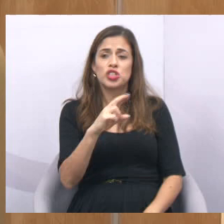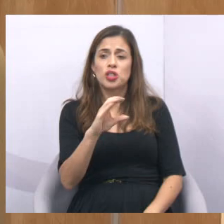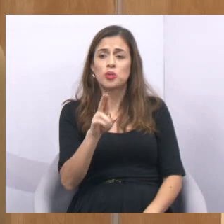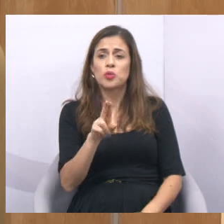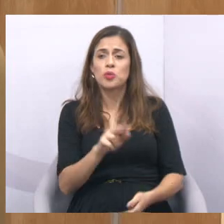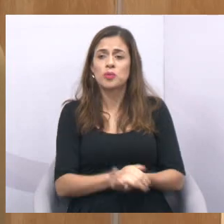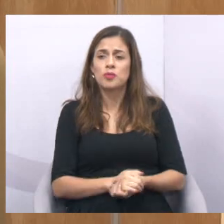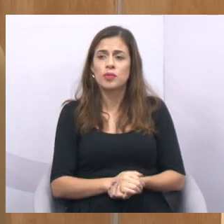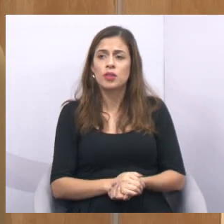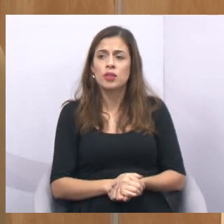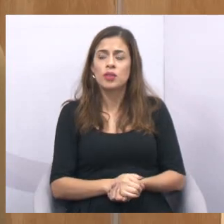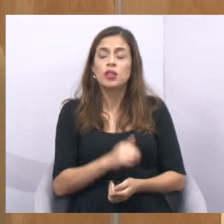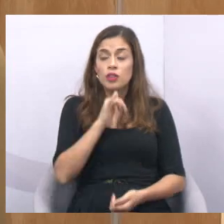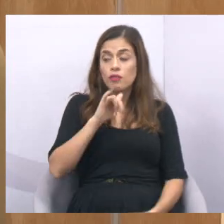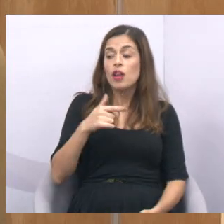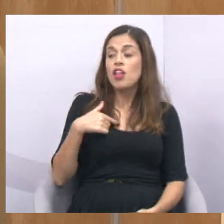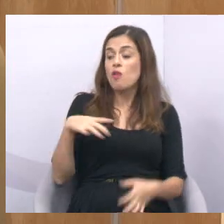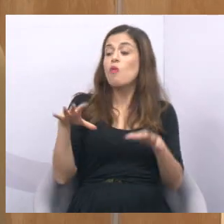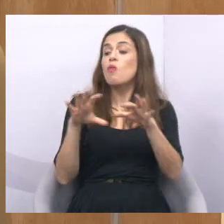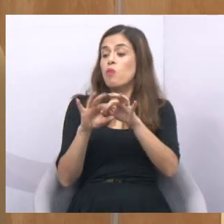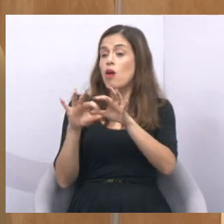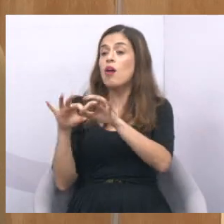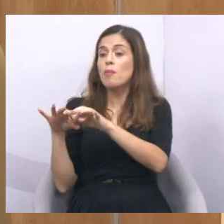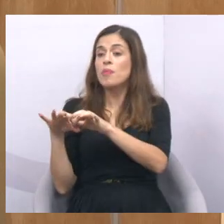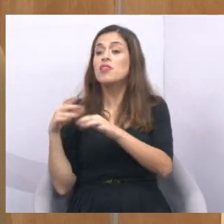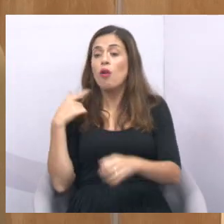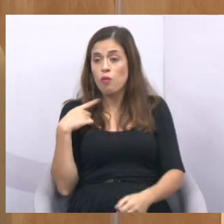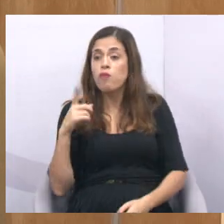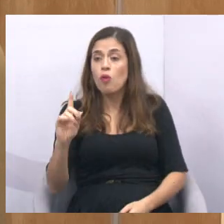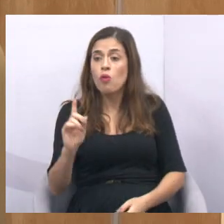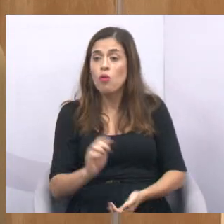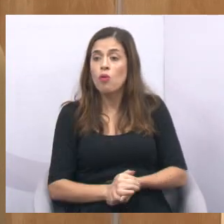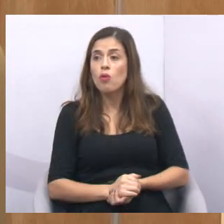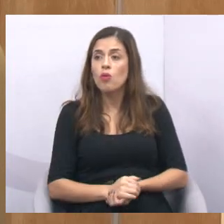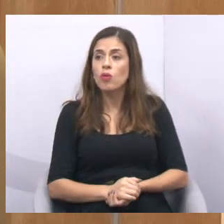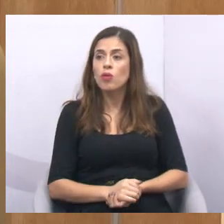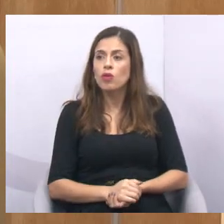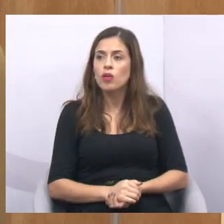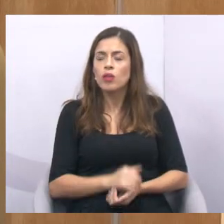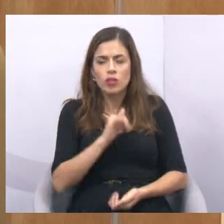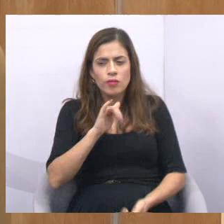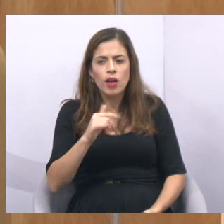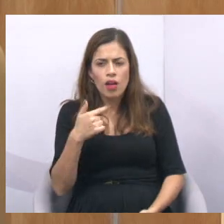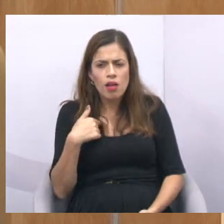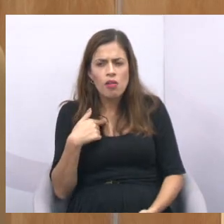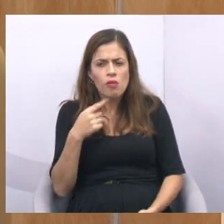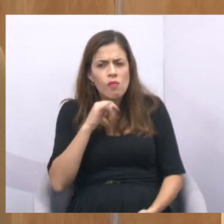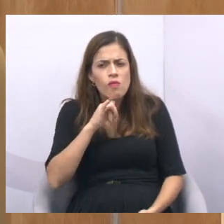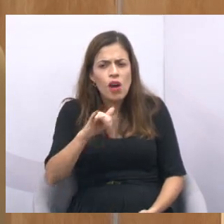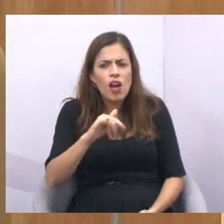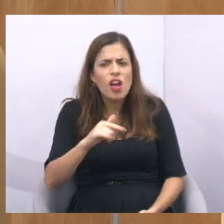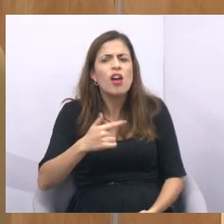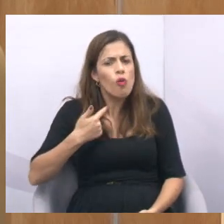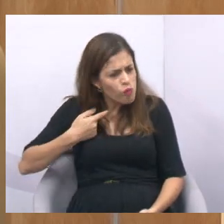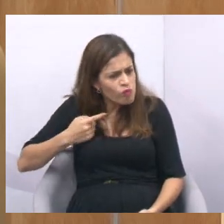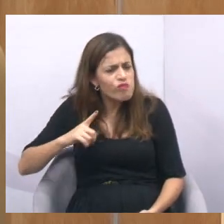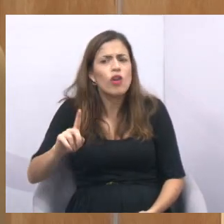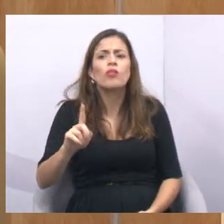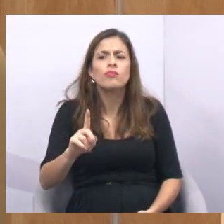Olimpíada. E eu fui para a Olimpíada, certo? Eu disse que eu ia e